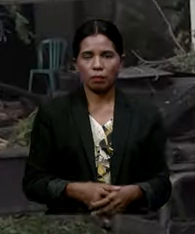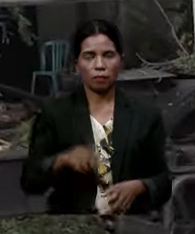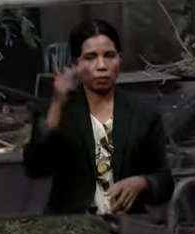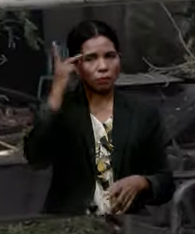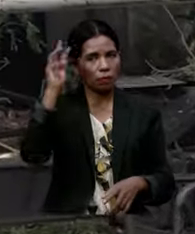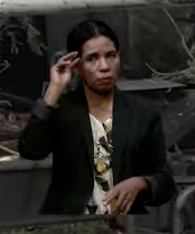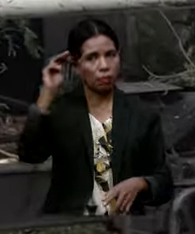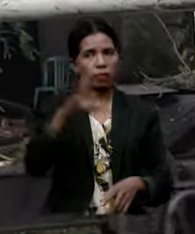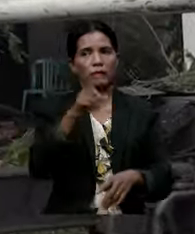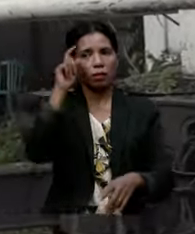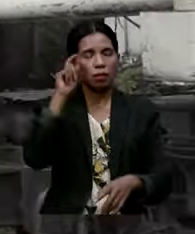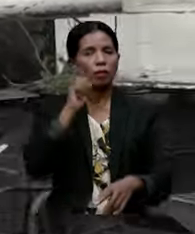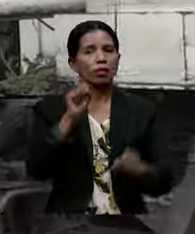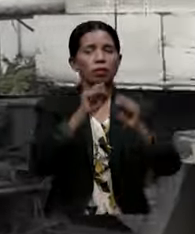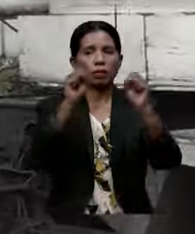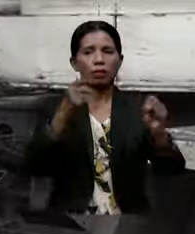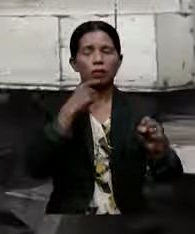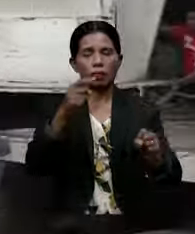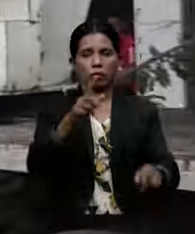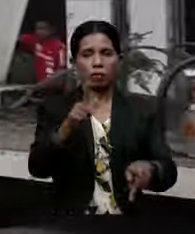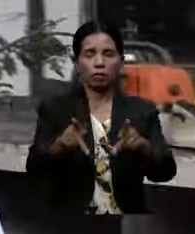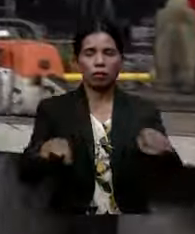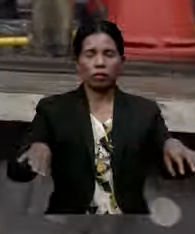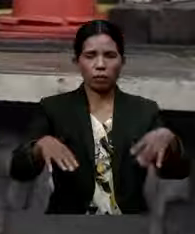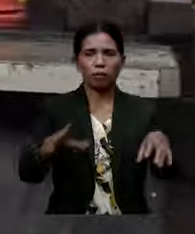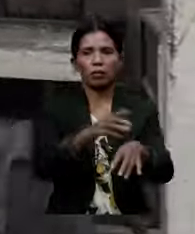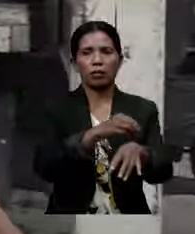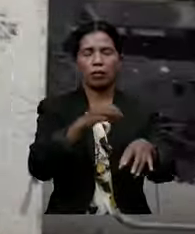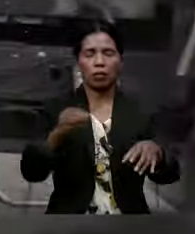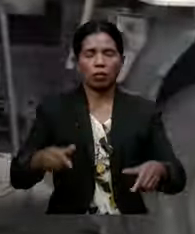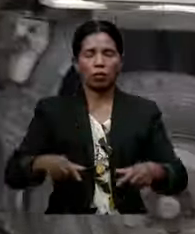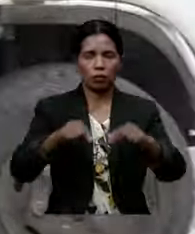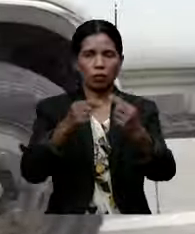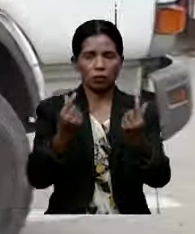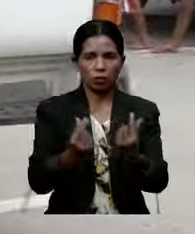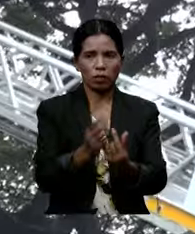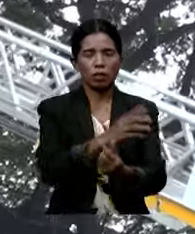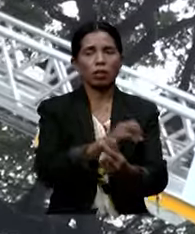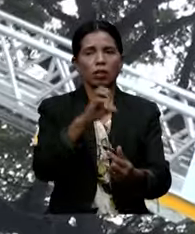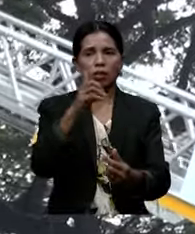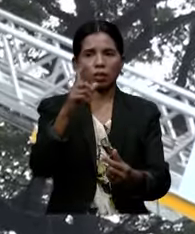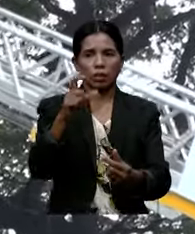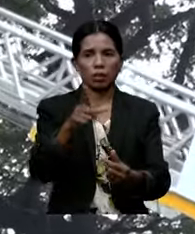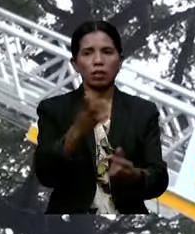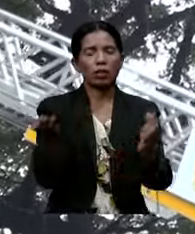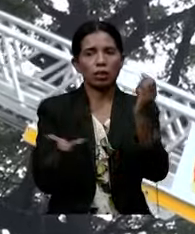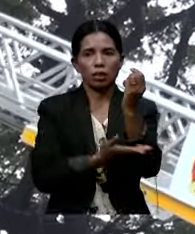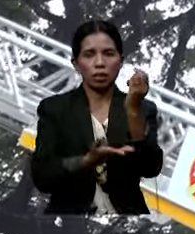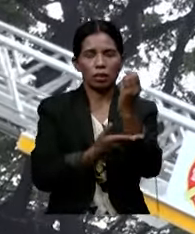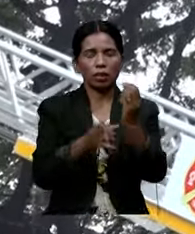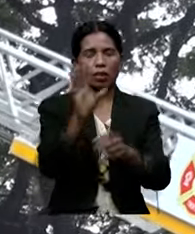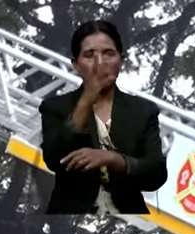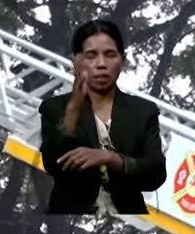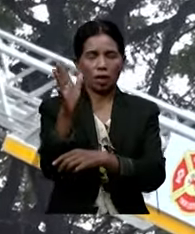Primeiro-ministro Cairela Sanana Guzmão, sábado, né, orienta bombeiros no serviço conjunta entre a equipa saneamento no EDTL, oritesi Aimatan Dukur